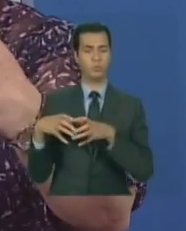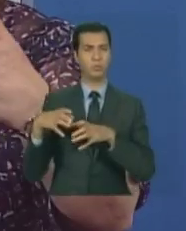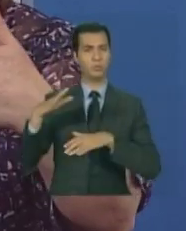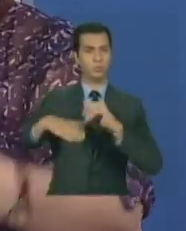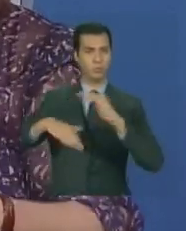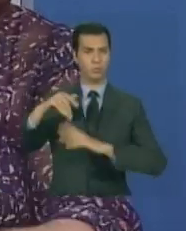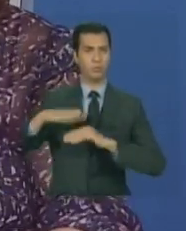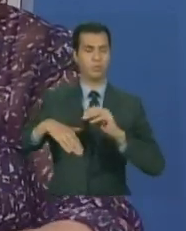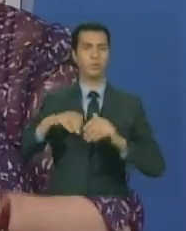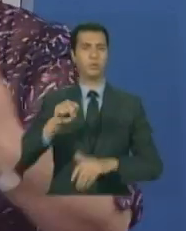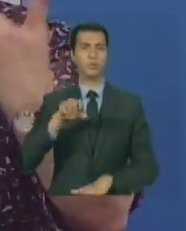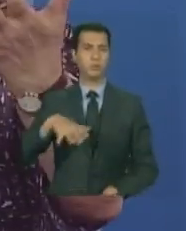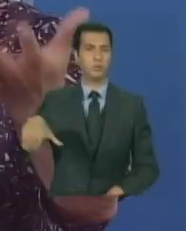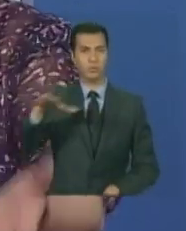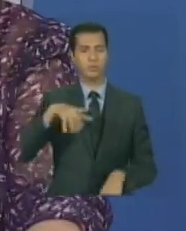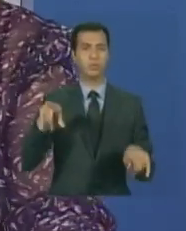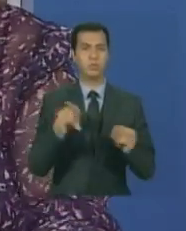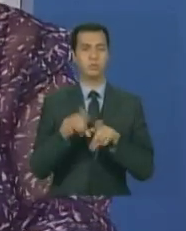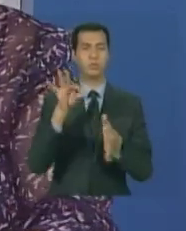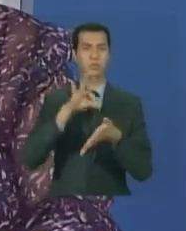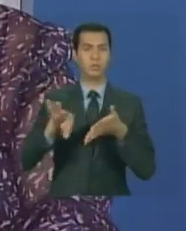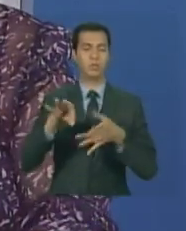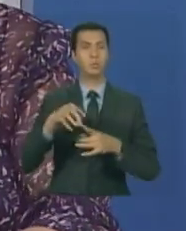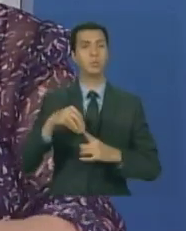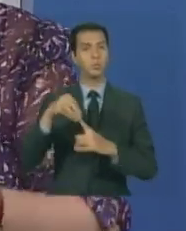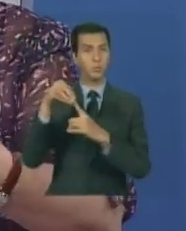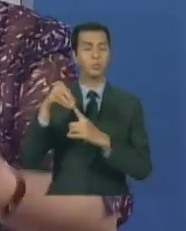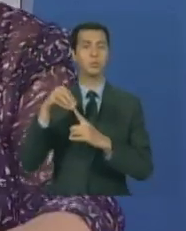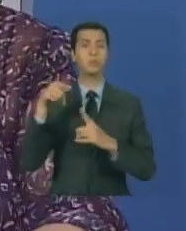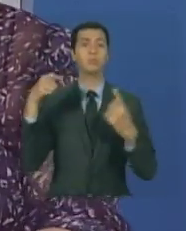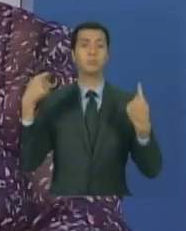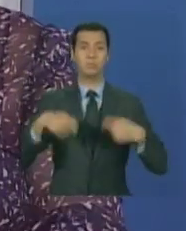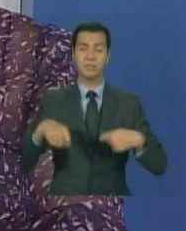principalmente junto com o Cadastro Único tem que estar presente